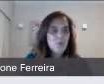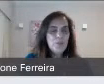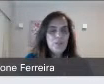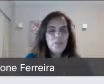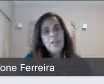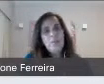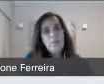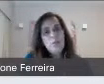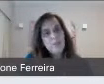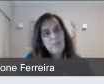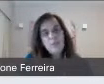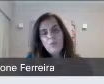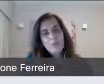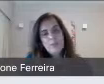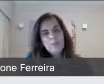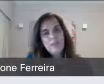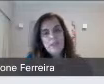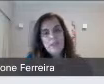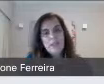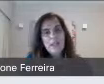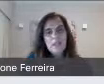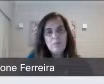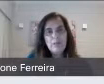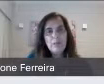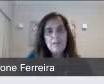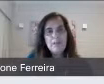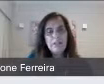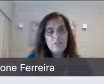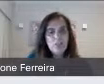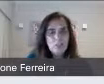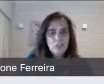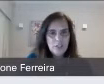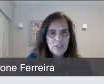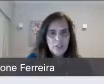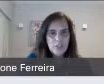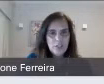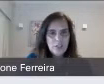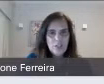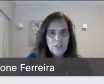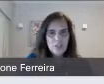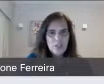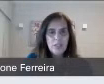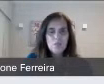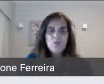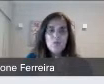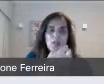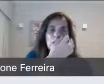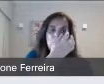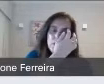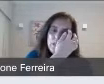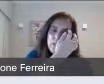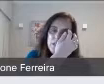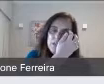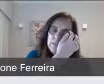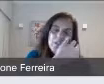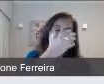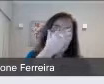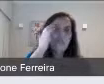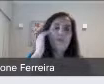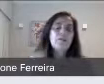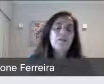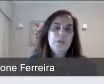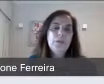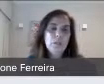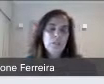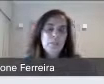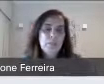bolsa por isso. E bolsa também por outras atividades, por exemplo, pela questão artística, habilidade artística, eu me lembro de um orientando que eu tinha